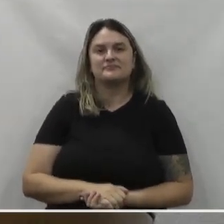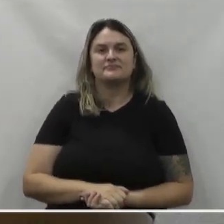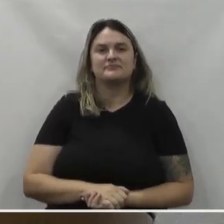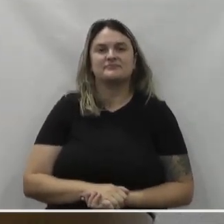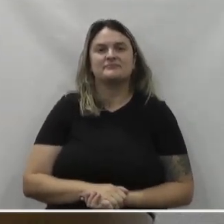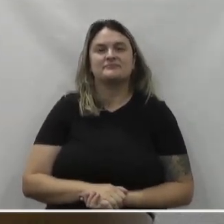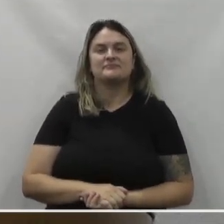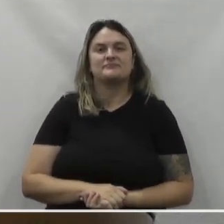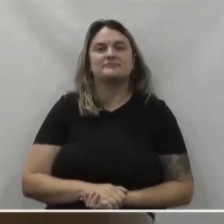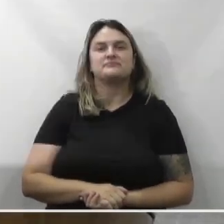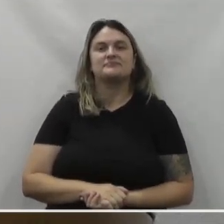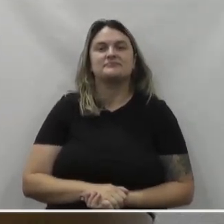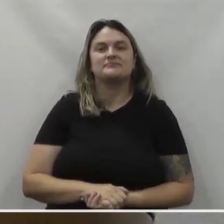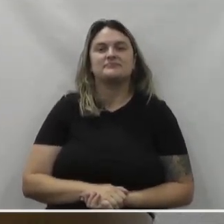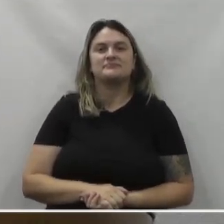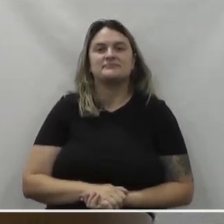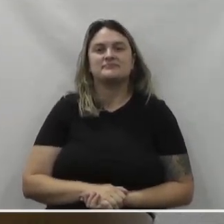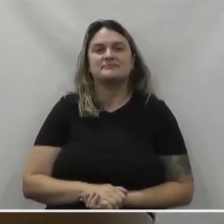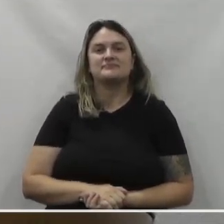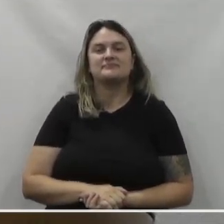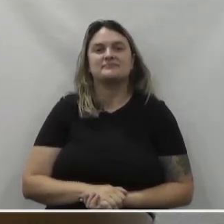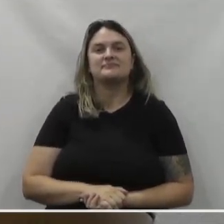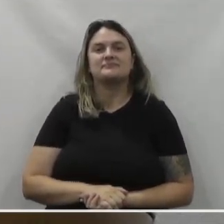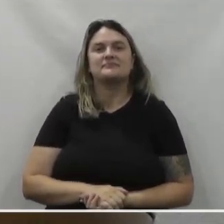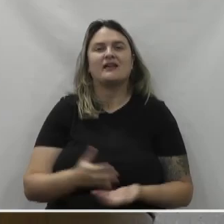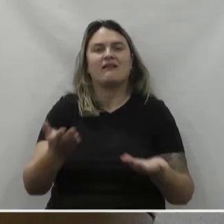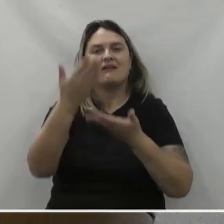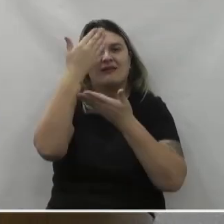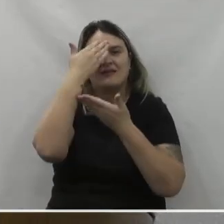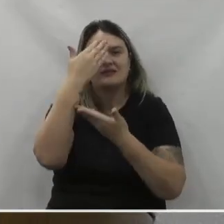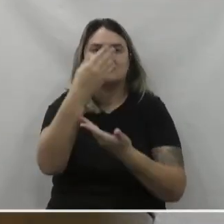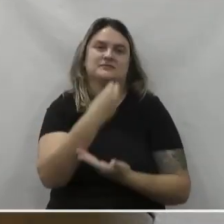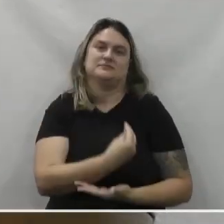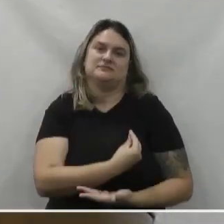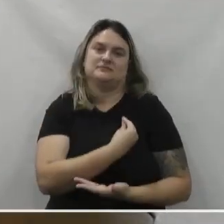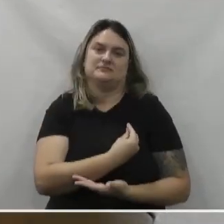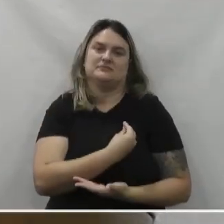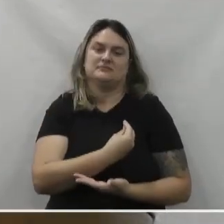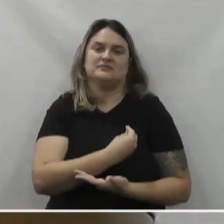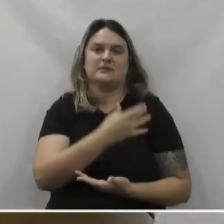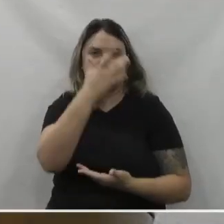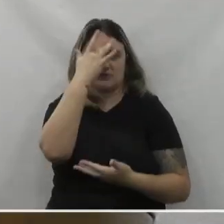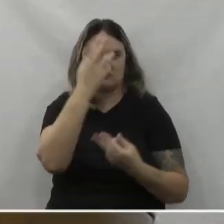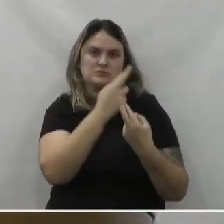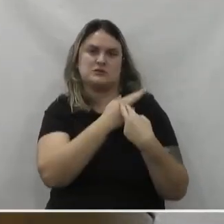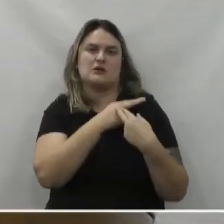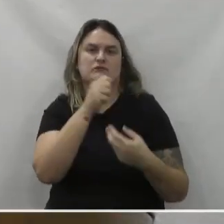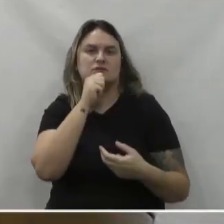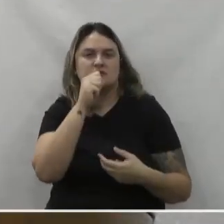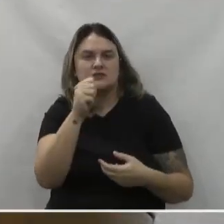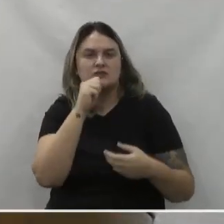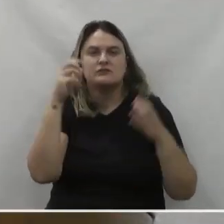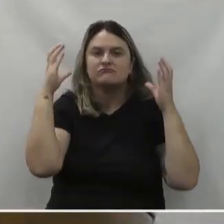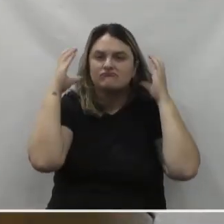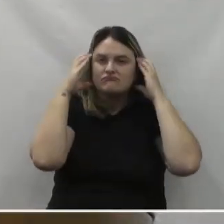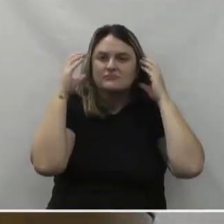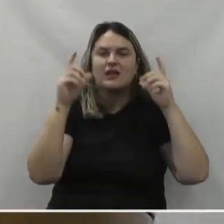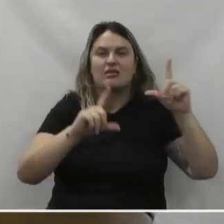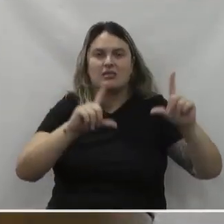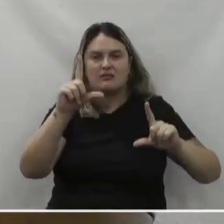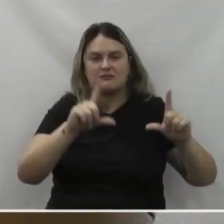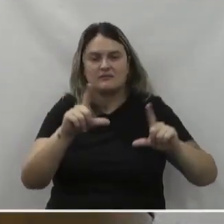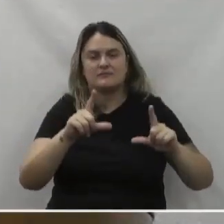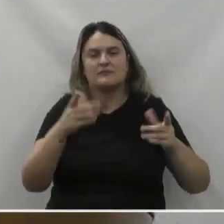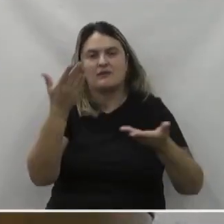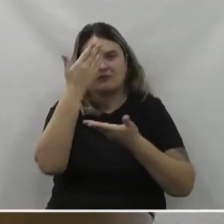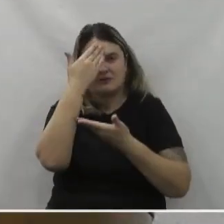casa via internet. Também agradeço a presença da imprensa mais uma vez aqui na nossa sessão no